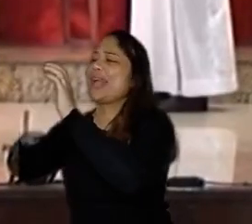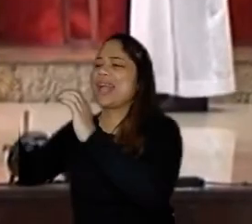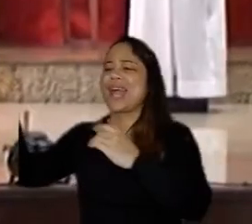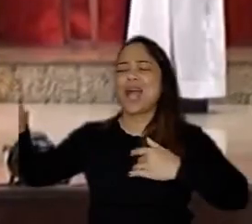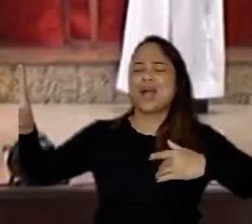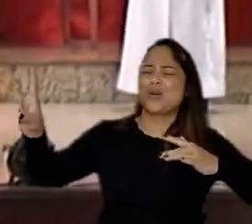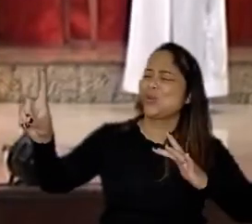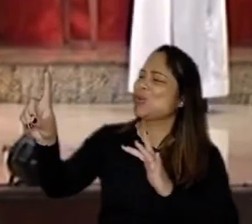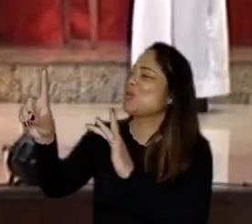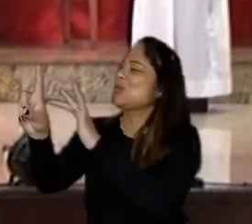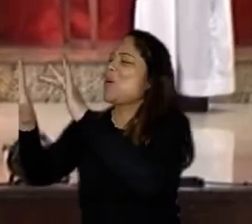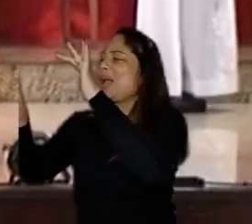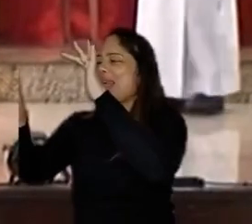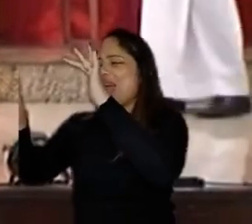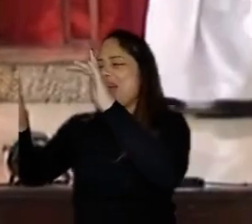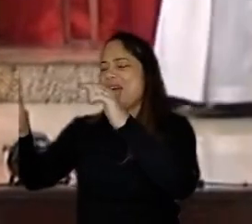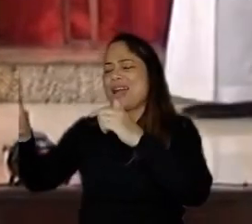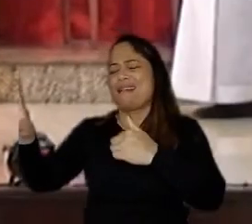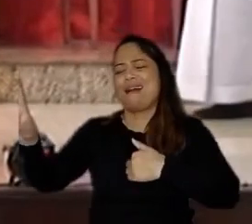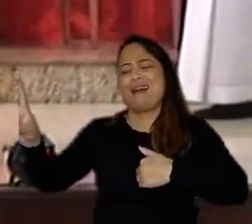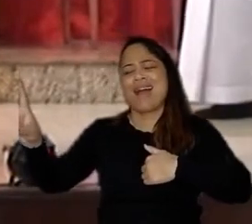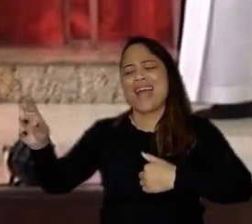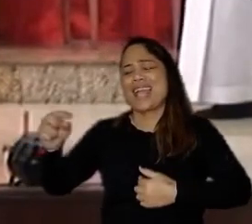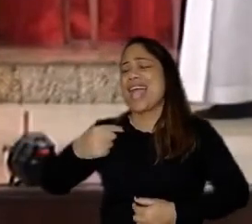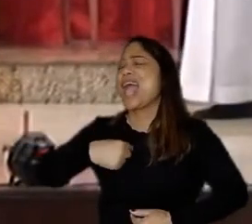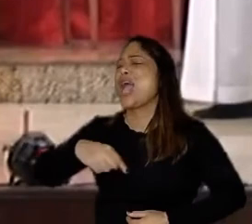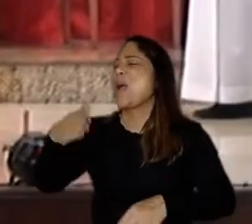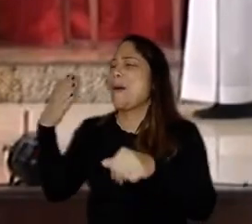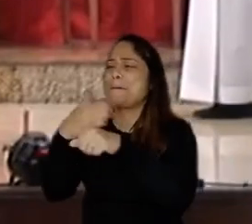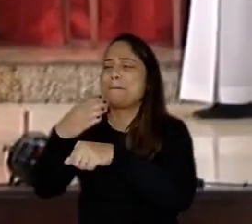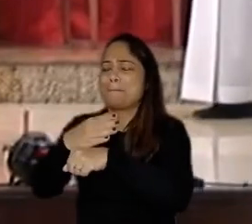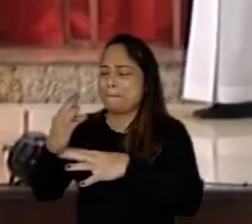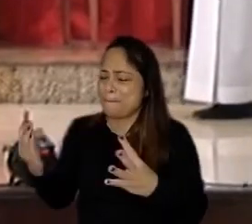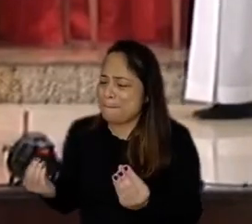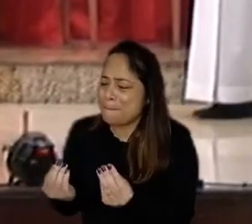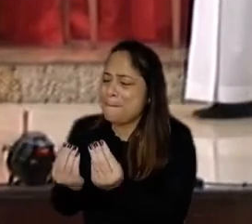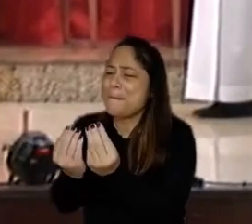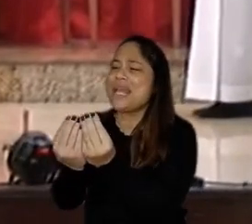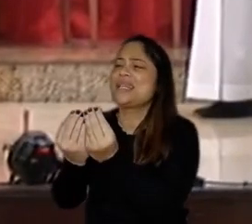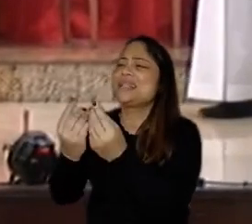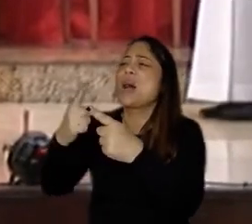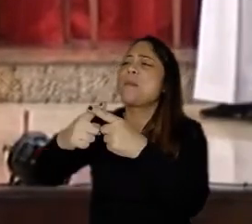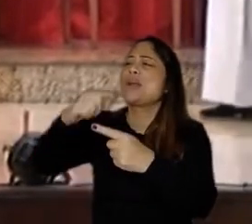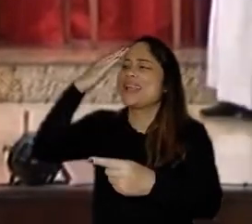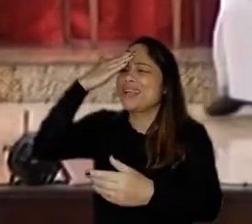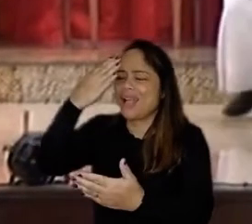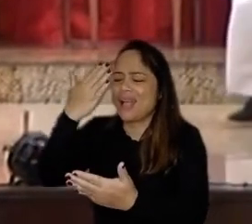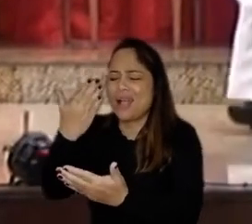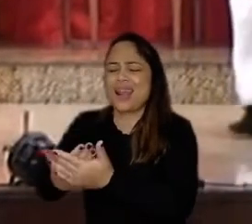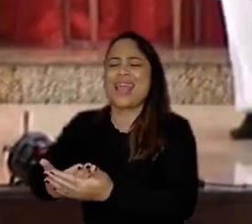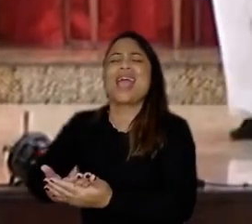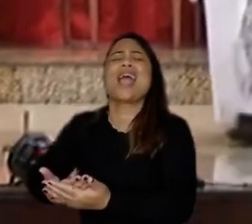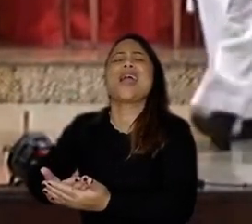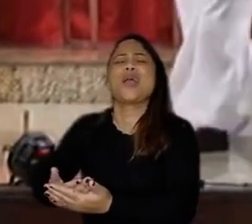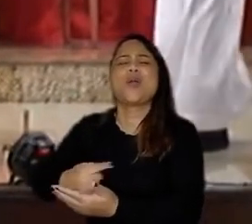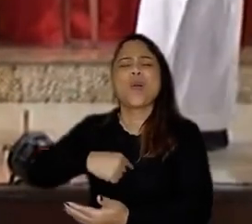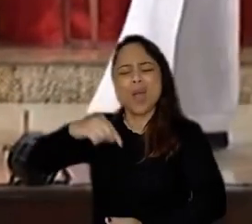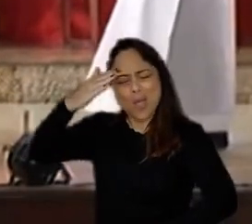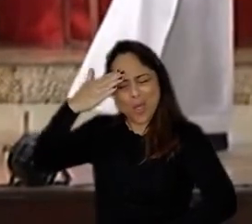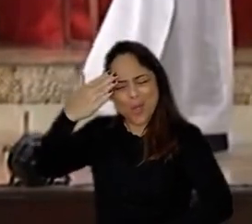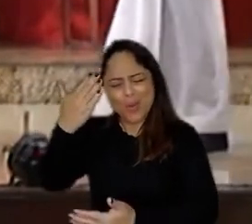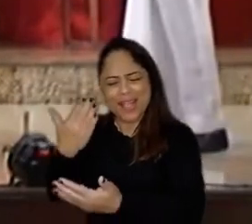Ah, Jesus, eu não saí de casa para perder viagem, eu não saí de casa para assistir